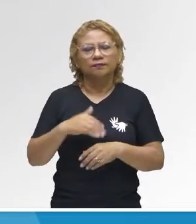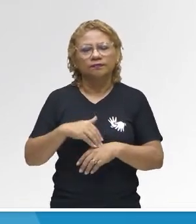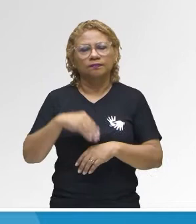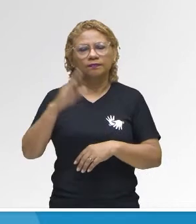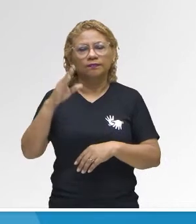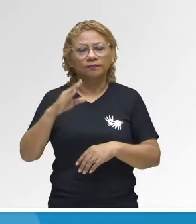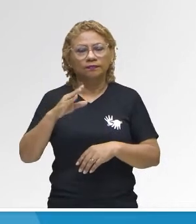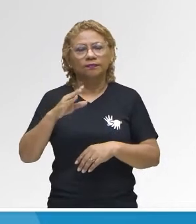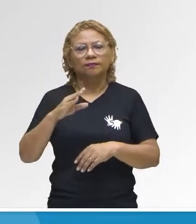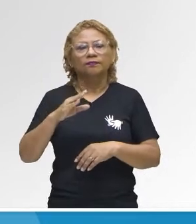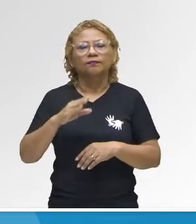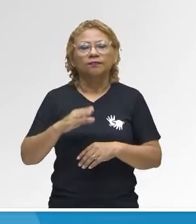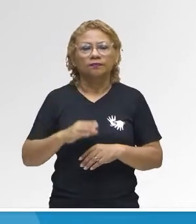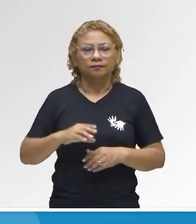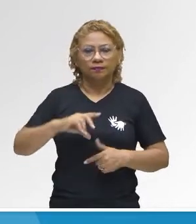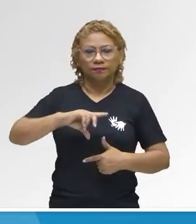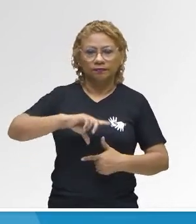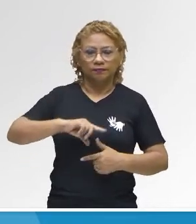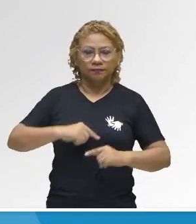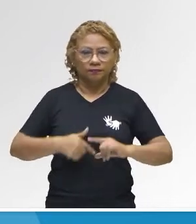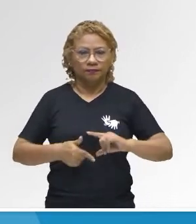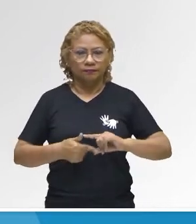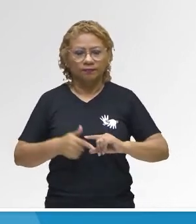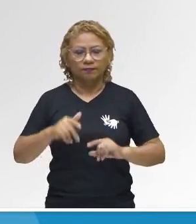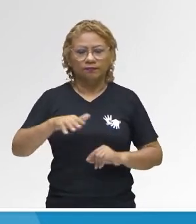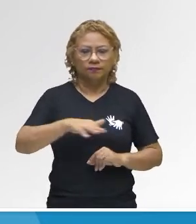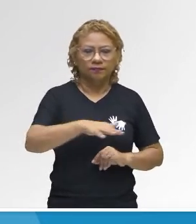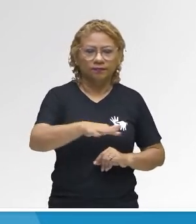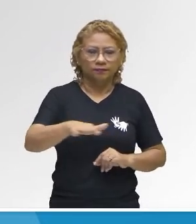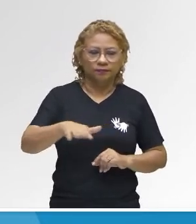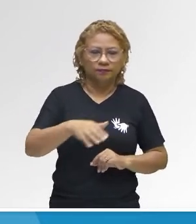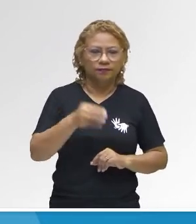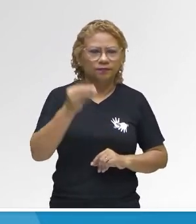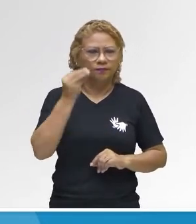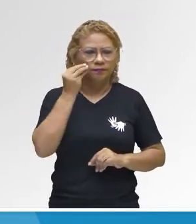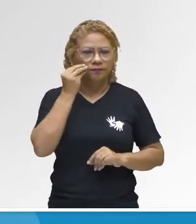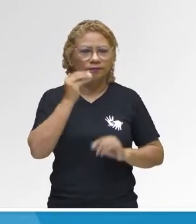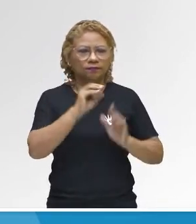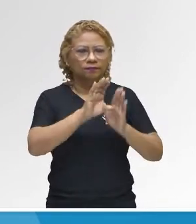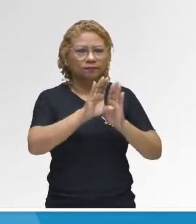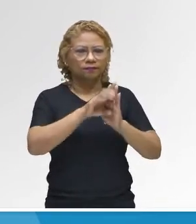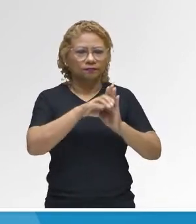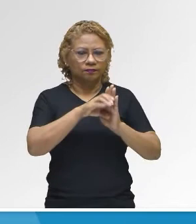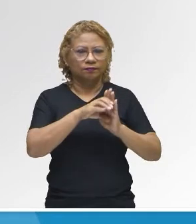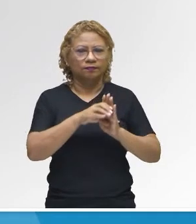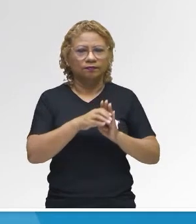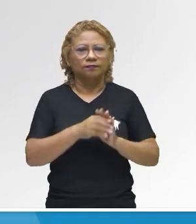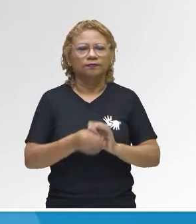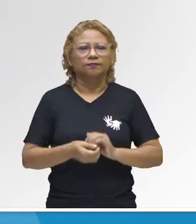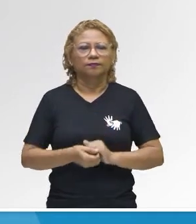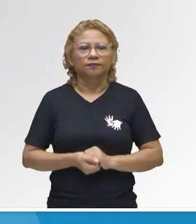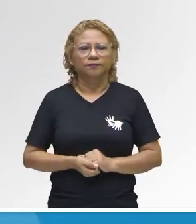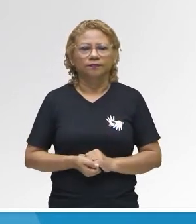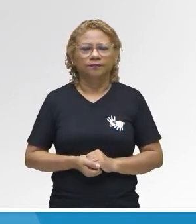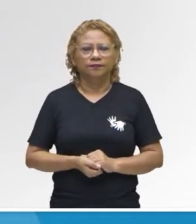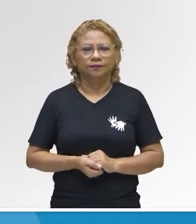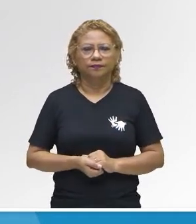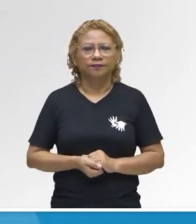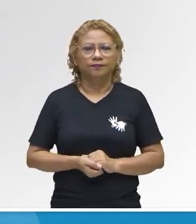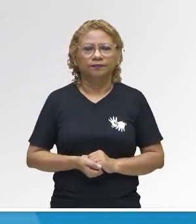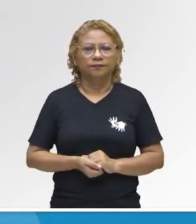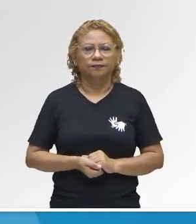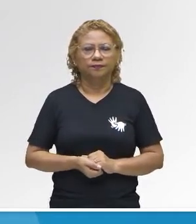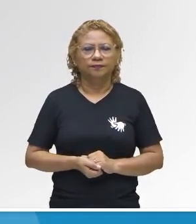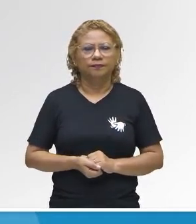geometria espacial, tudo bem? Vamos ver então o conceito sobre projeção ortogonal, dá uma olhada. Então nós temos aí que